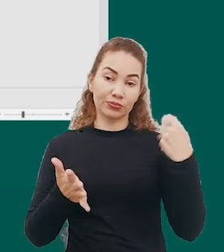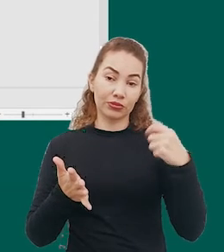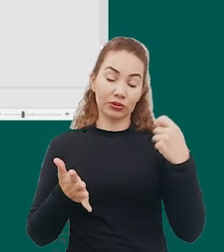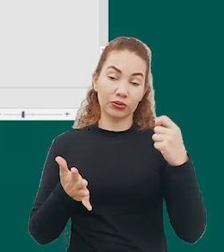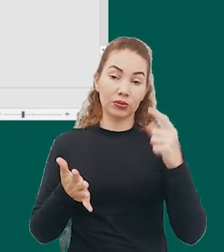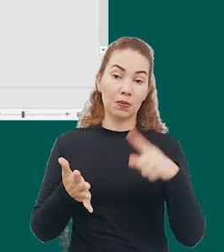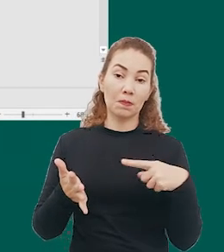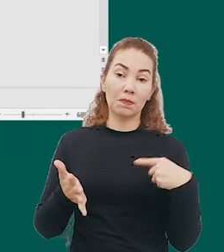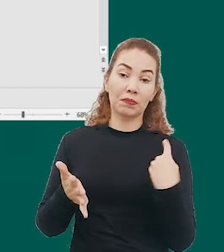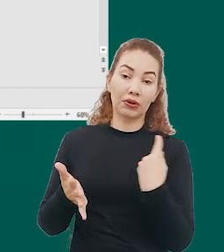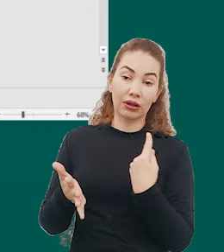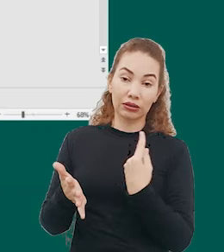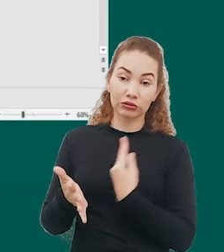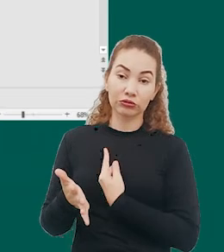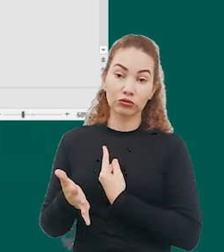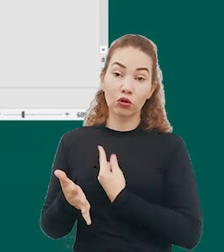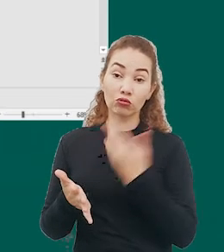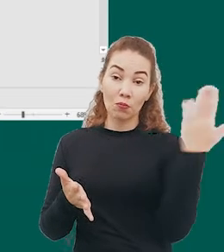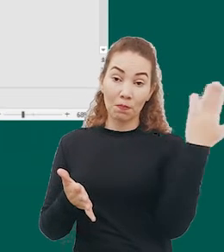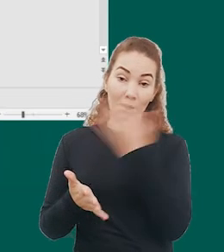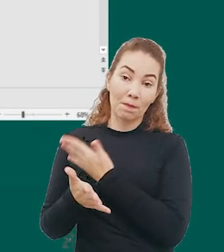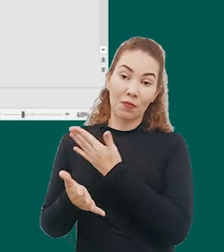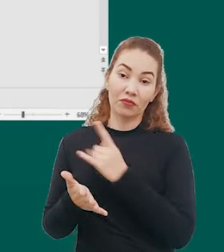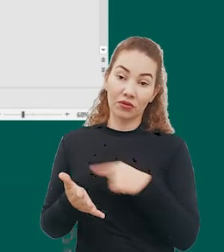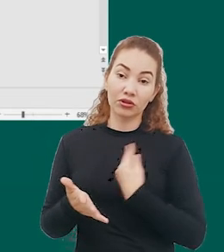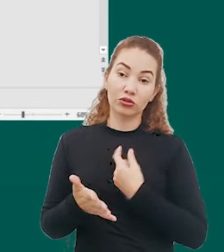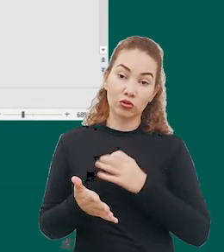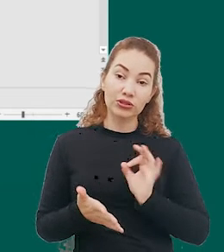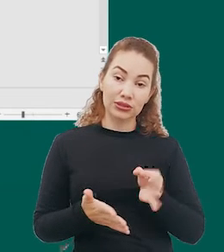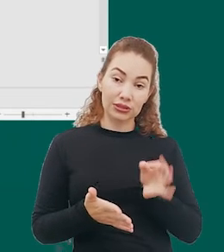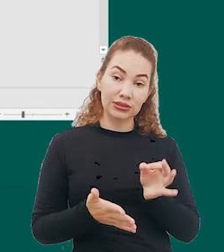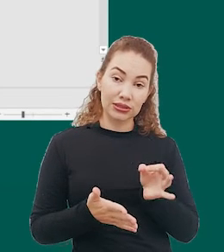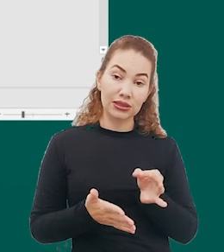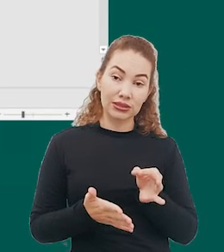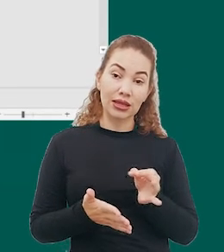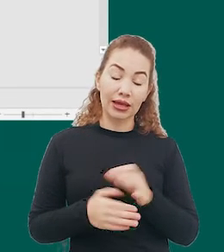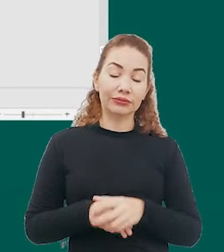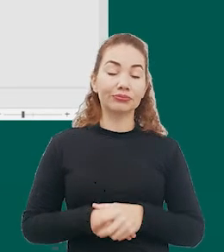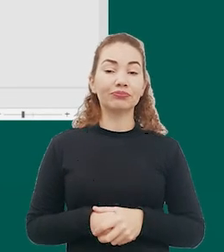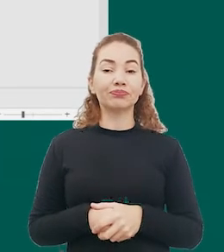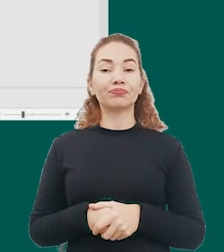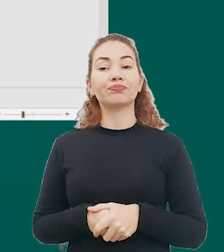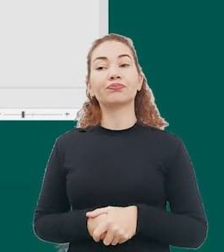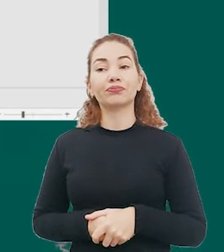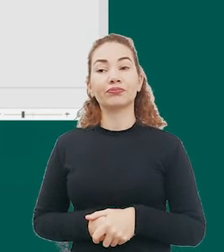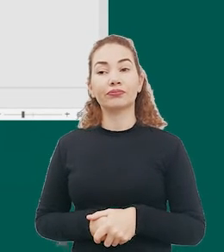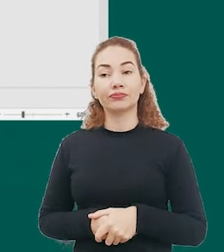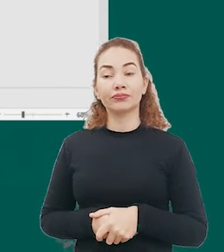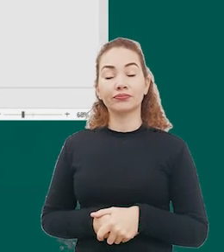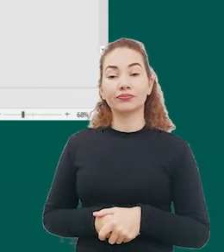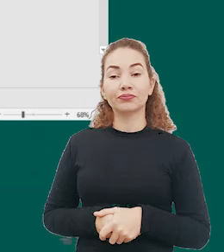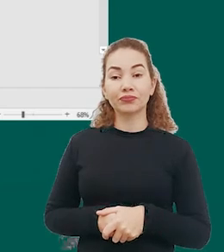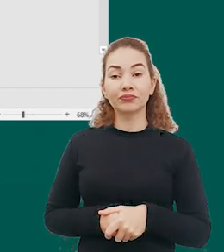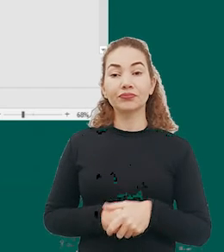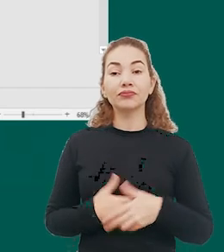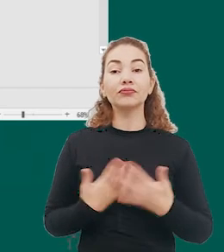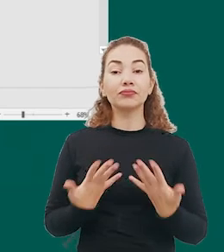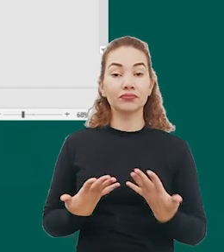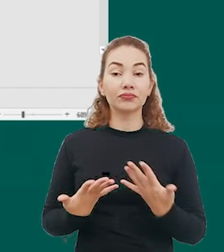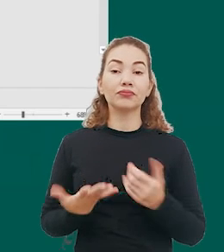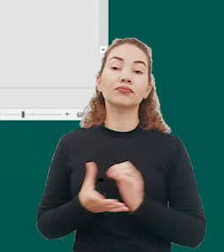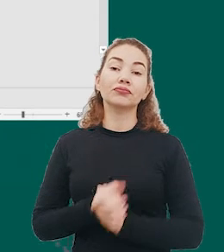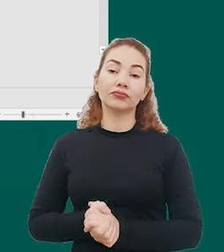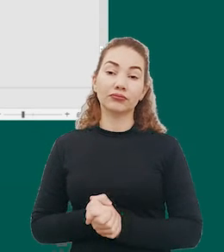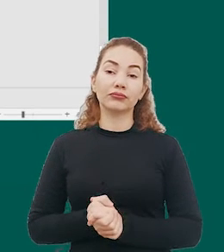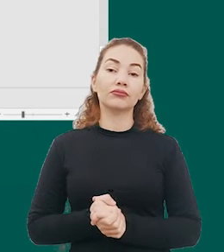necessários para comprovar que nós estávamos então agindo de forma correta, certo?